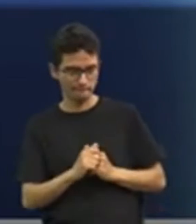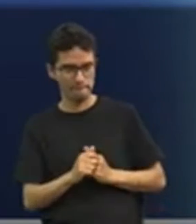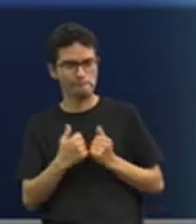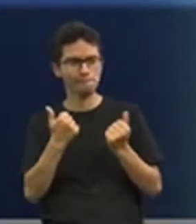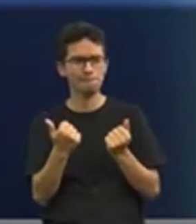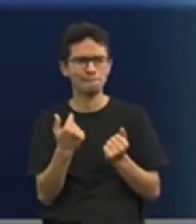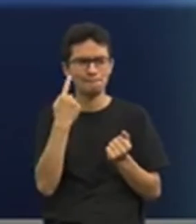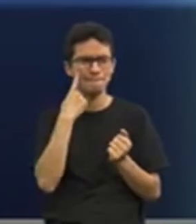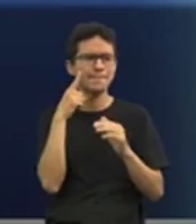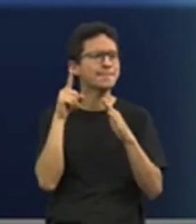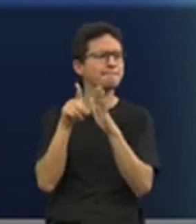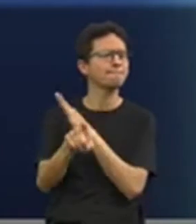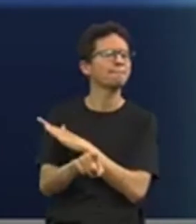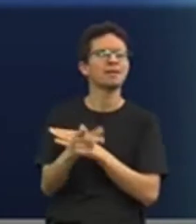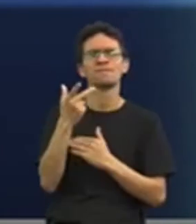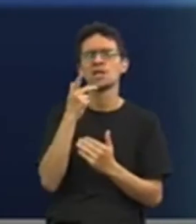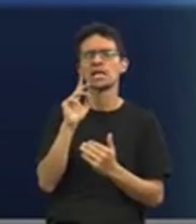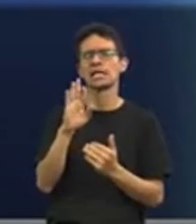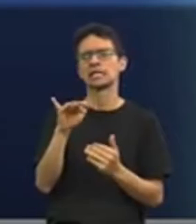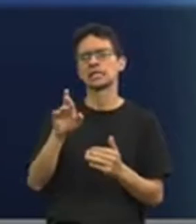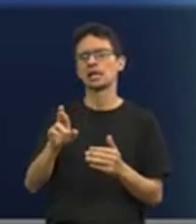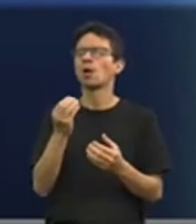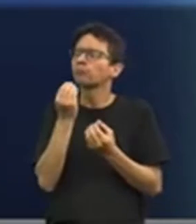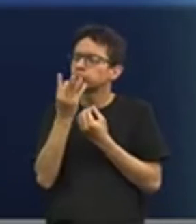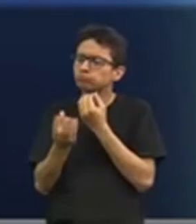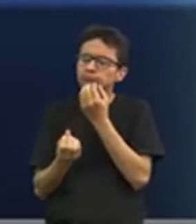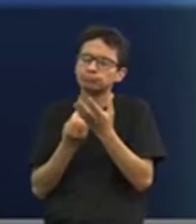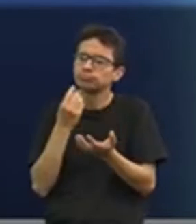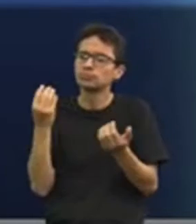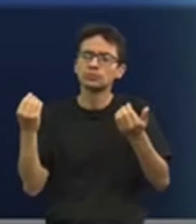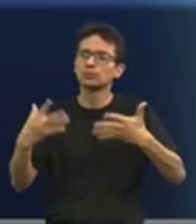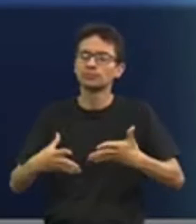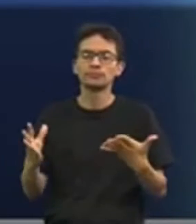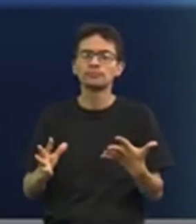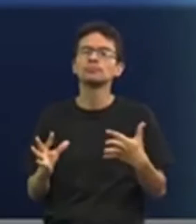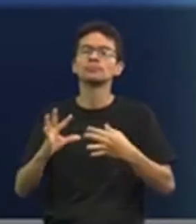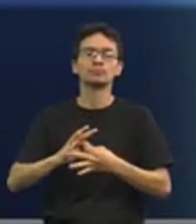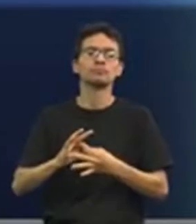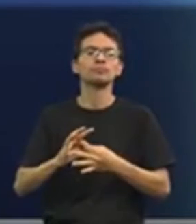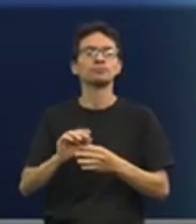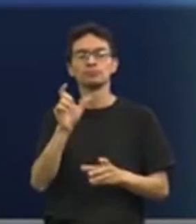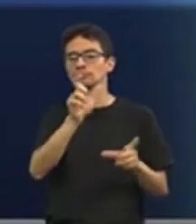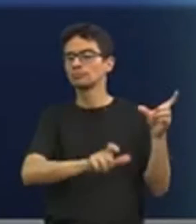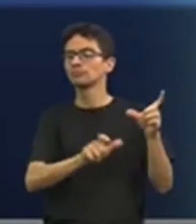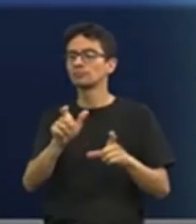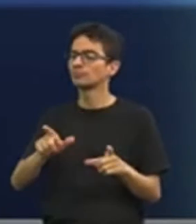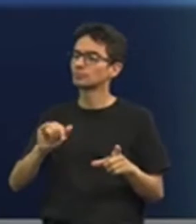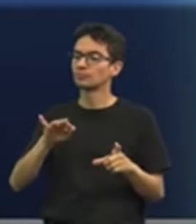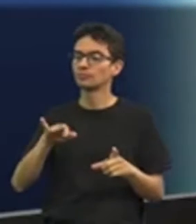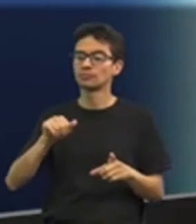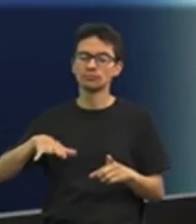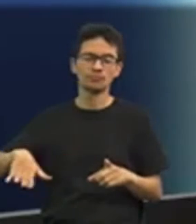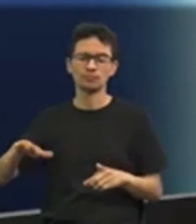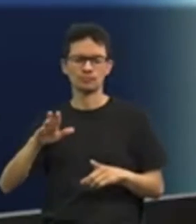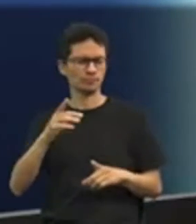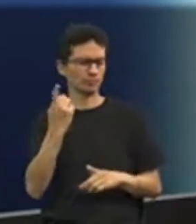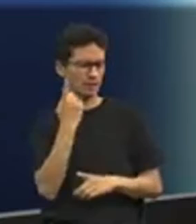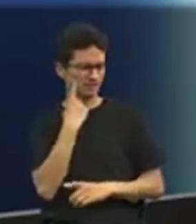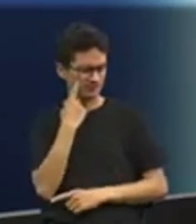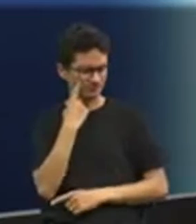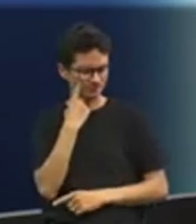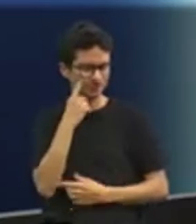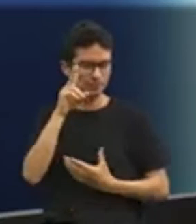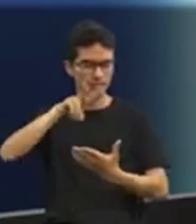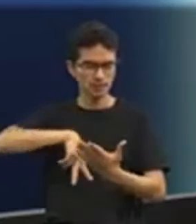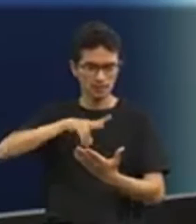a questão fala sobre o caráter confessional associado à figura da cabra nas crônicas veja bem